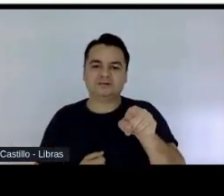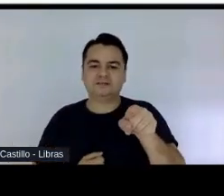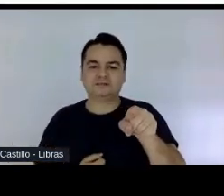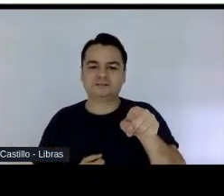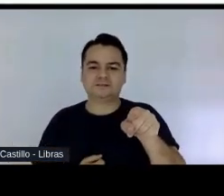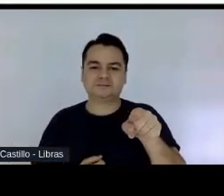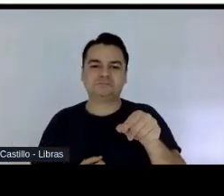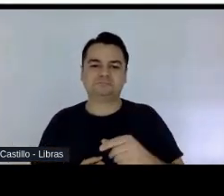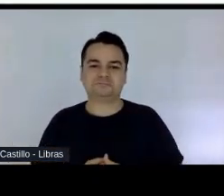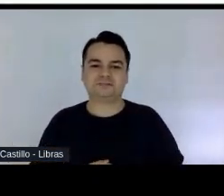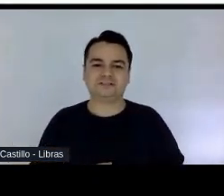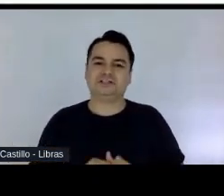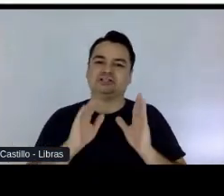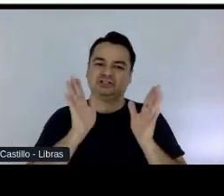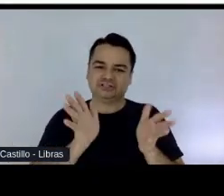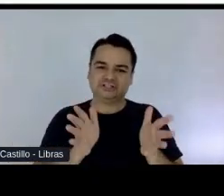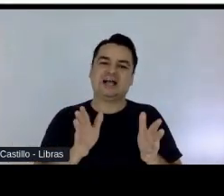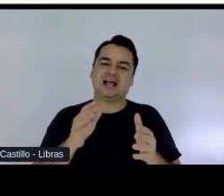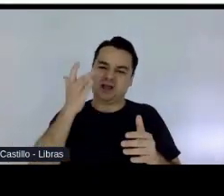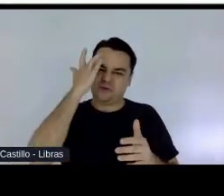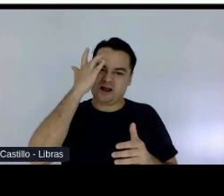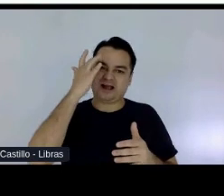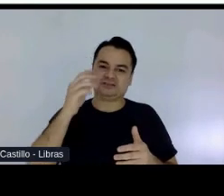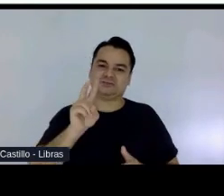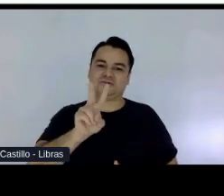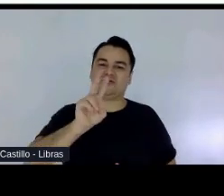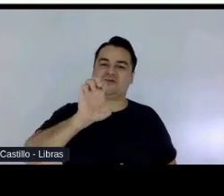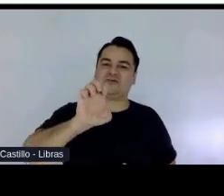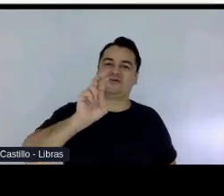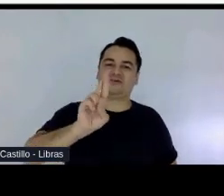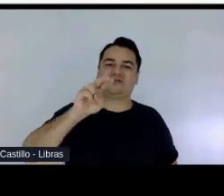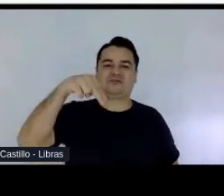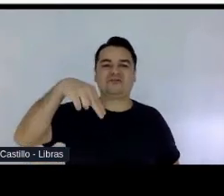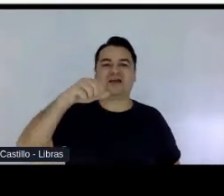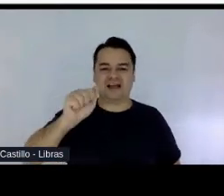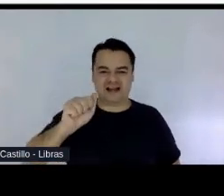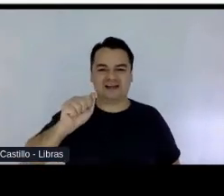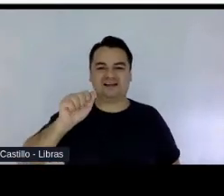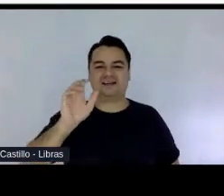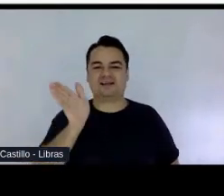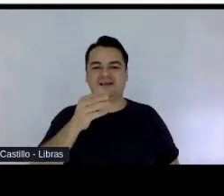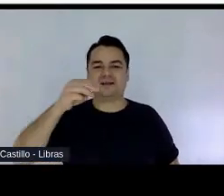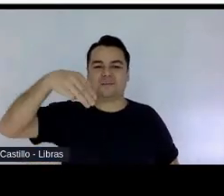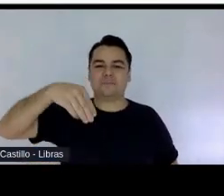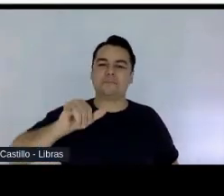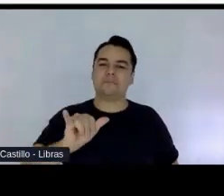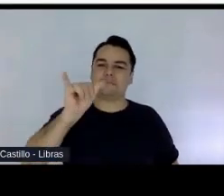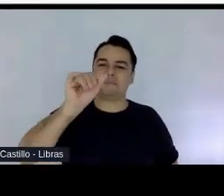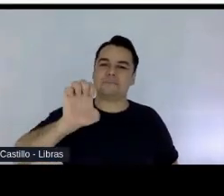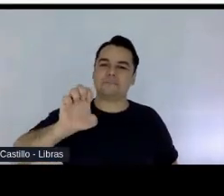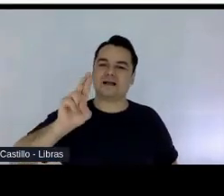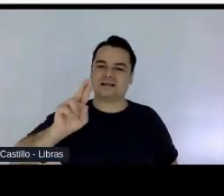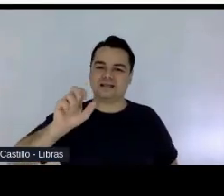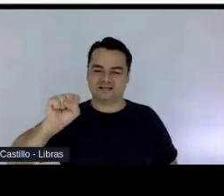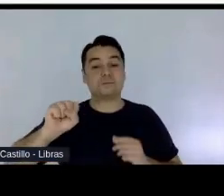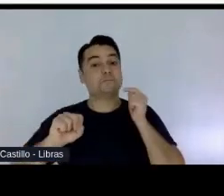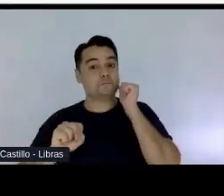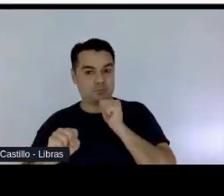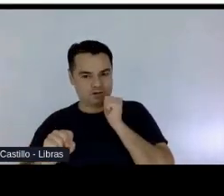aí durante a trilha várias vezes, mas aqui é para falar bem do objetivo do nosso